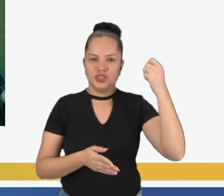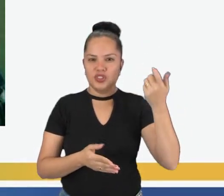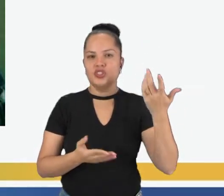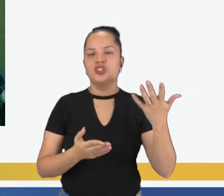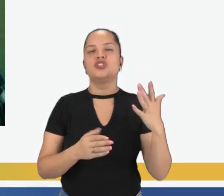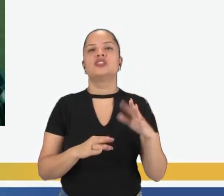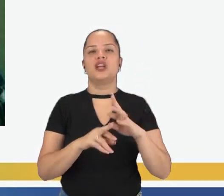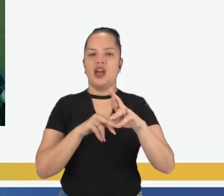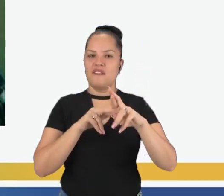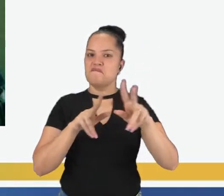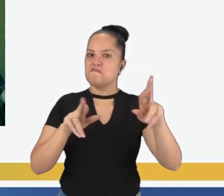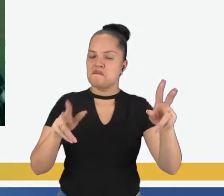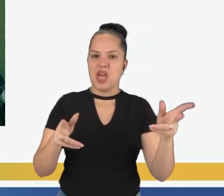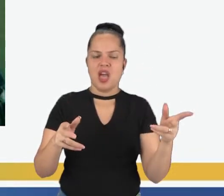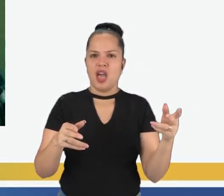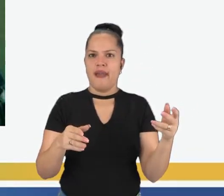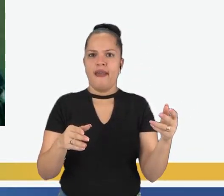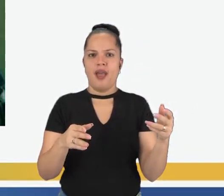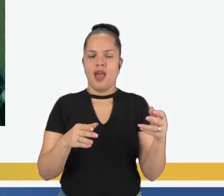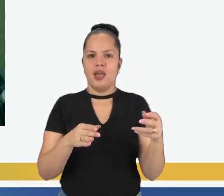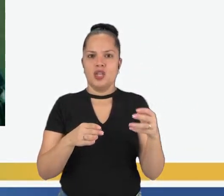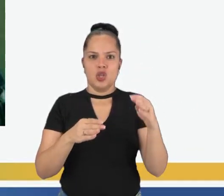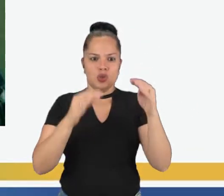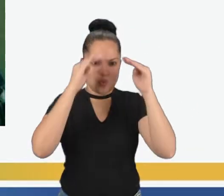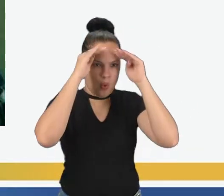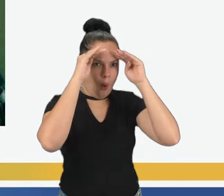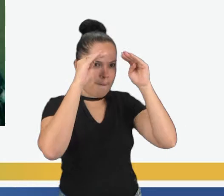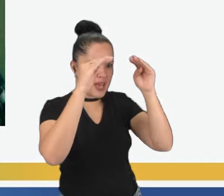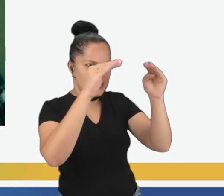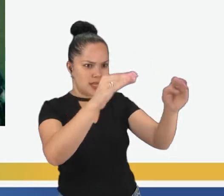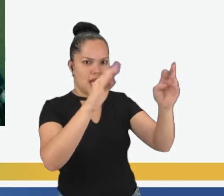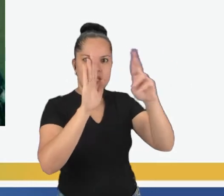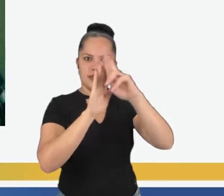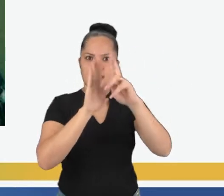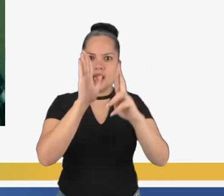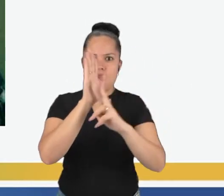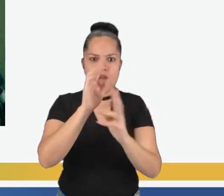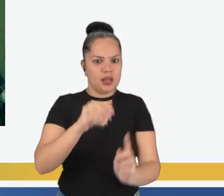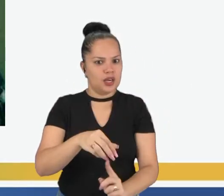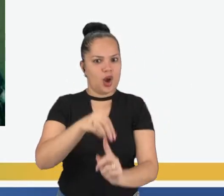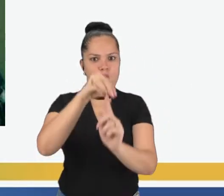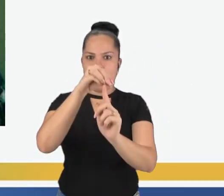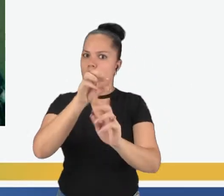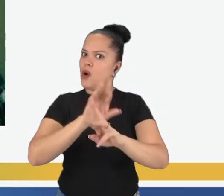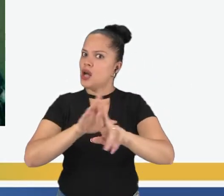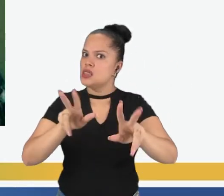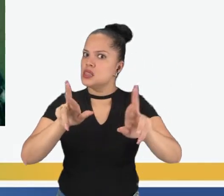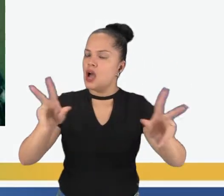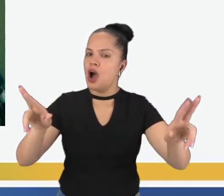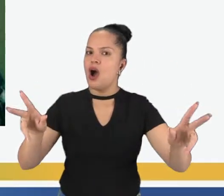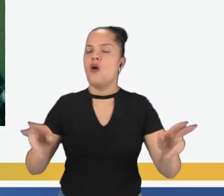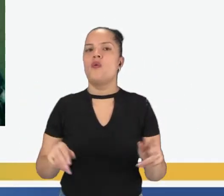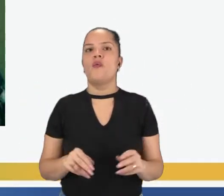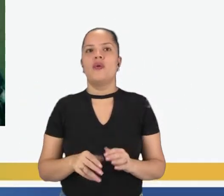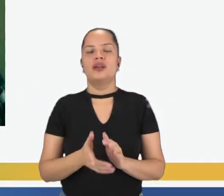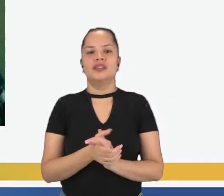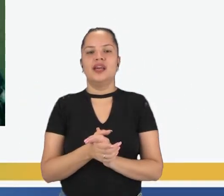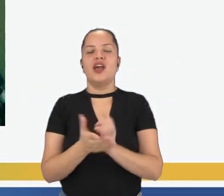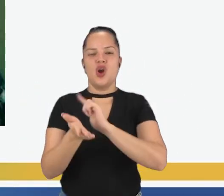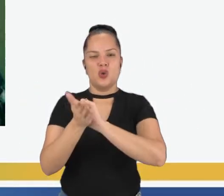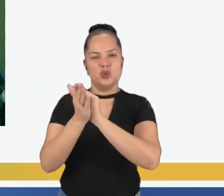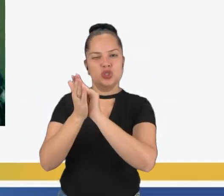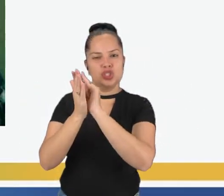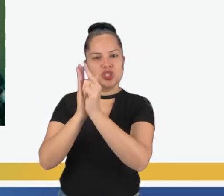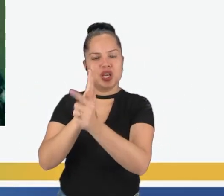não conseguimos encaixá-lo numa qualificação, né, de gênero musical, começar pela sua